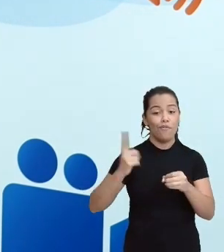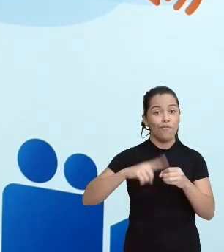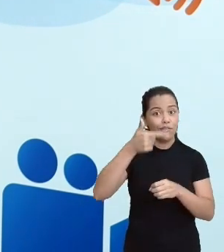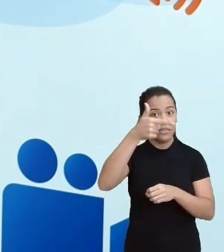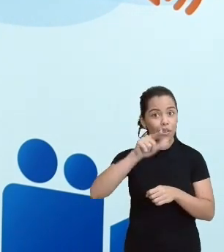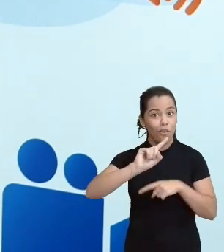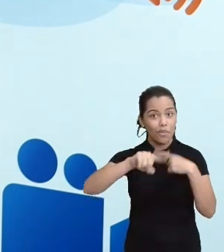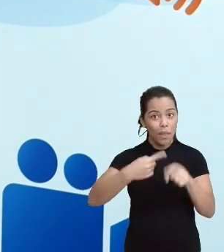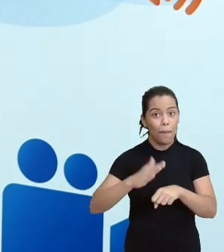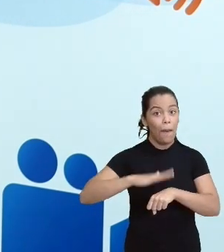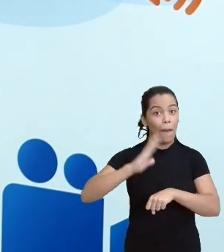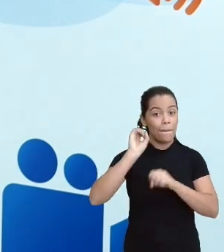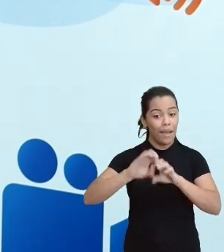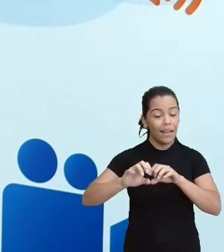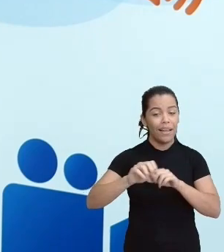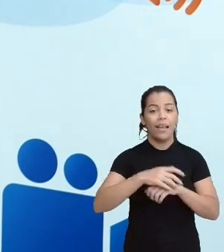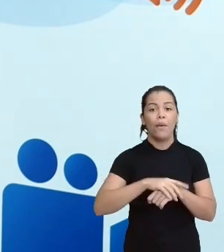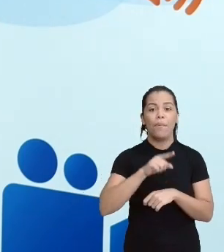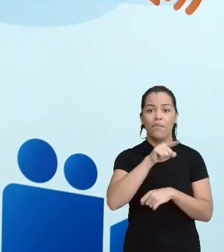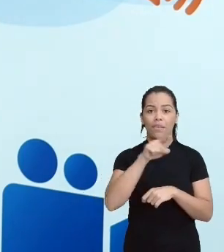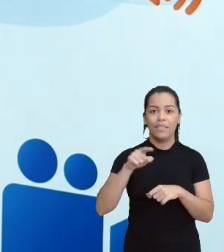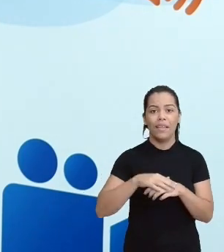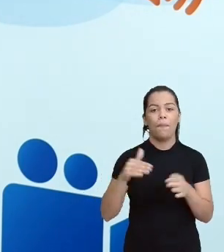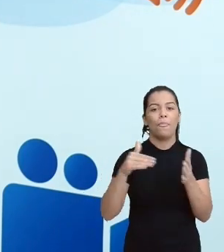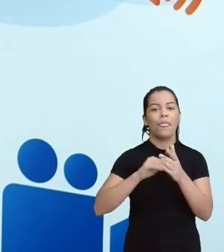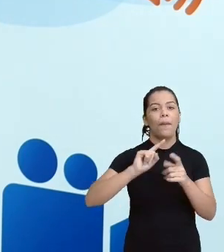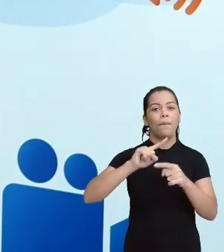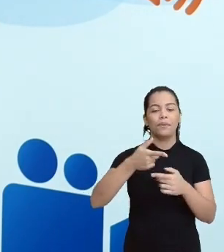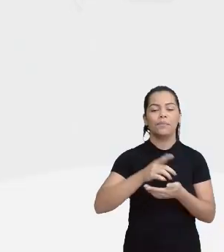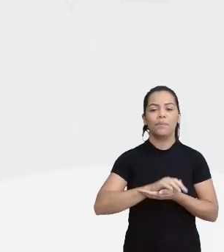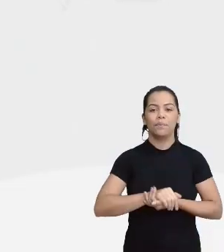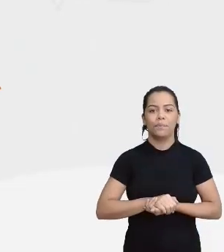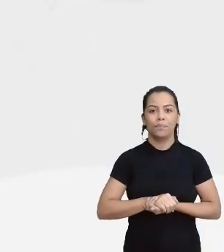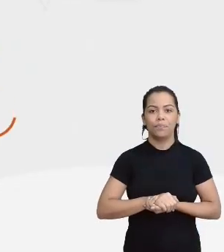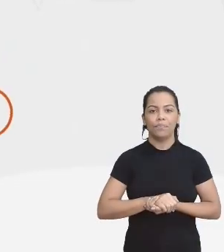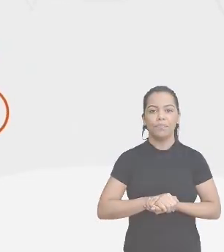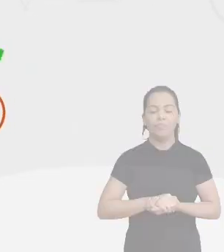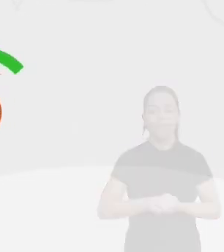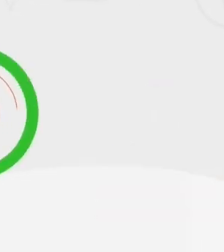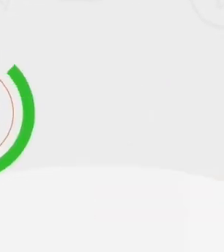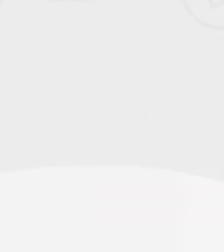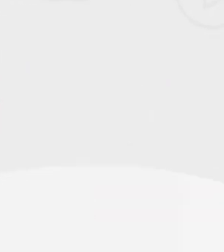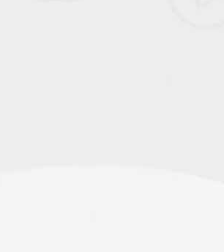com mais novidades do Educa Recife. Até já!